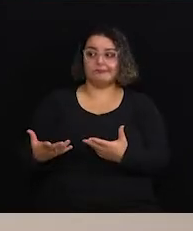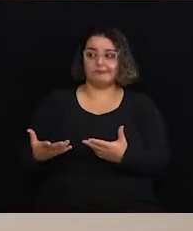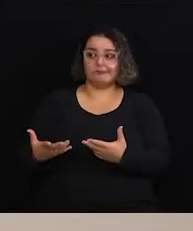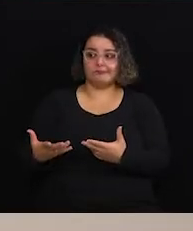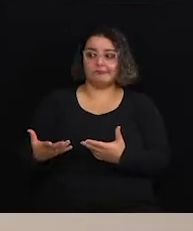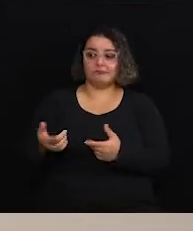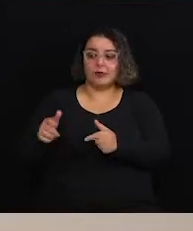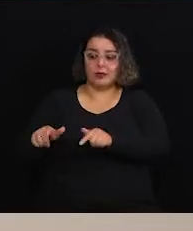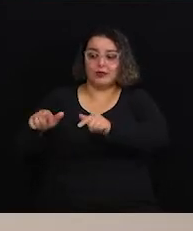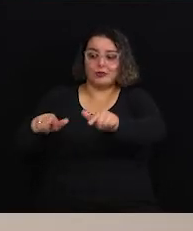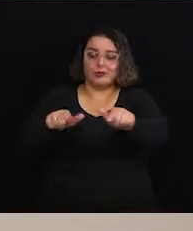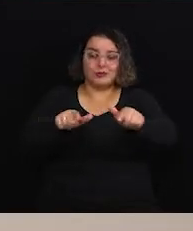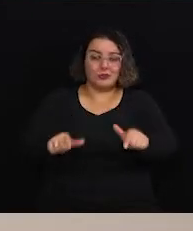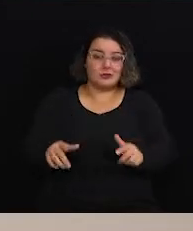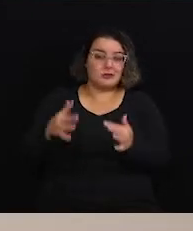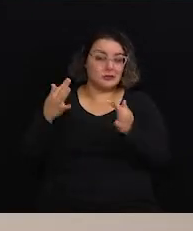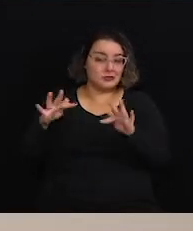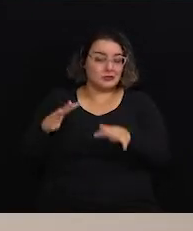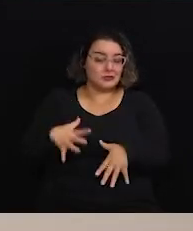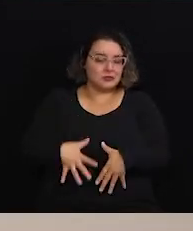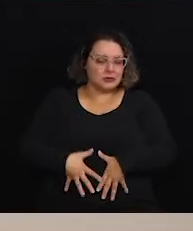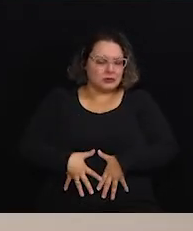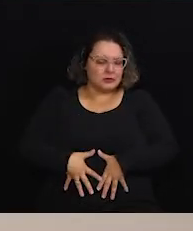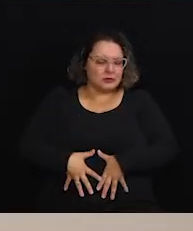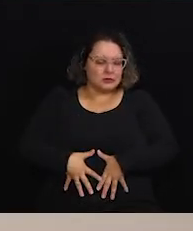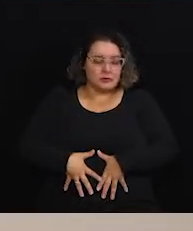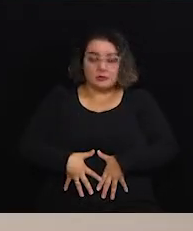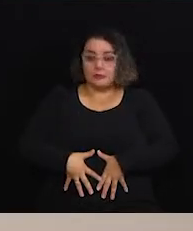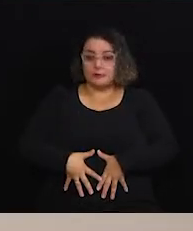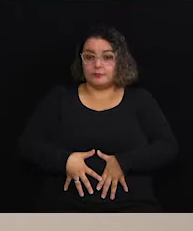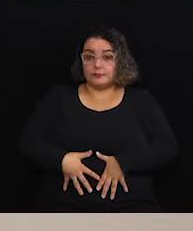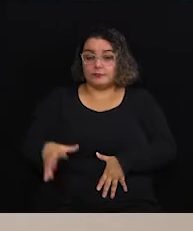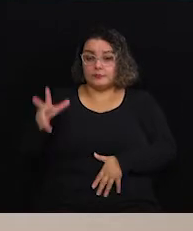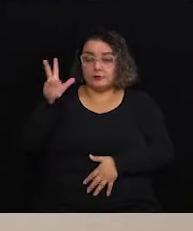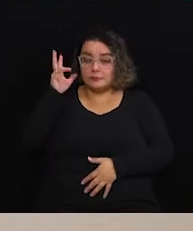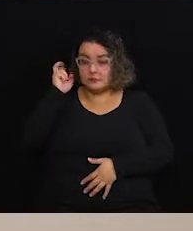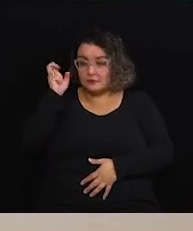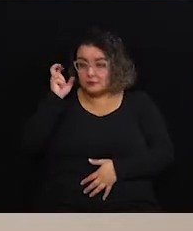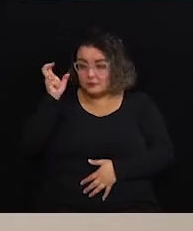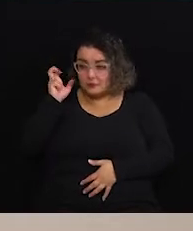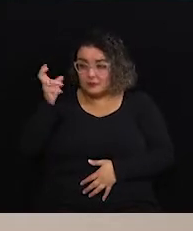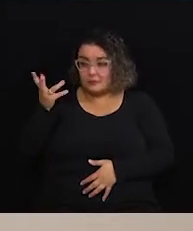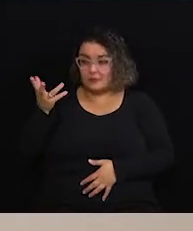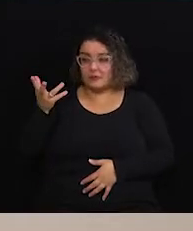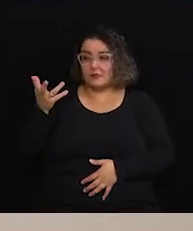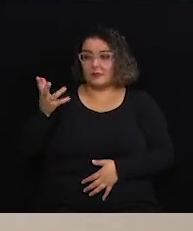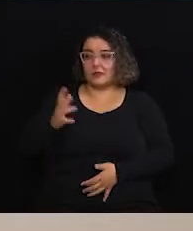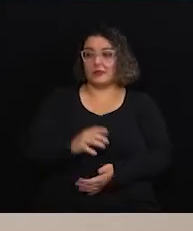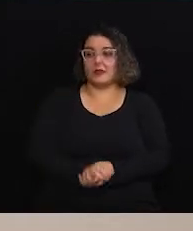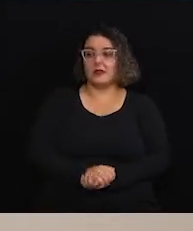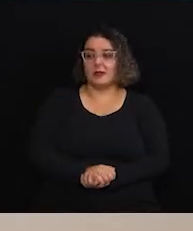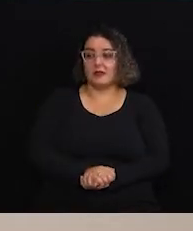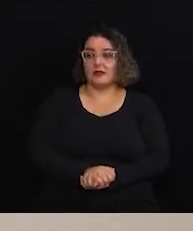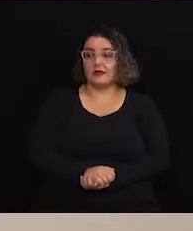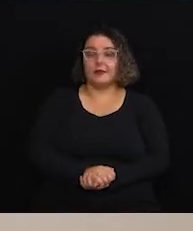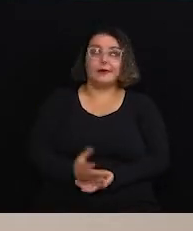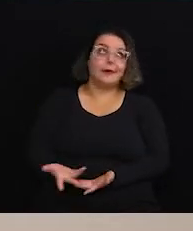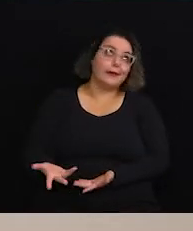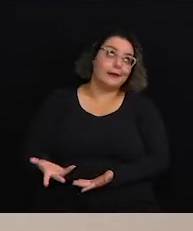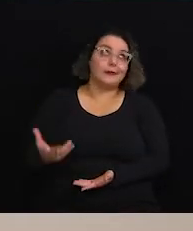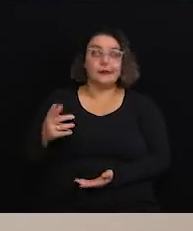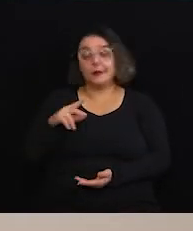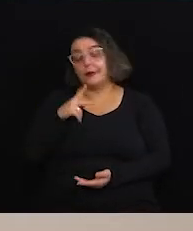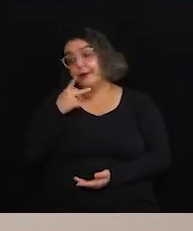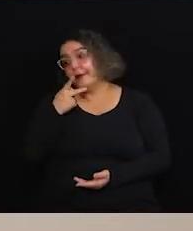frequentando os meios, assim. E a gente às vezes escuta muito que elas são, às vezes essas mulheres são taxadas assim, que elas estão exagerando